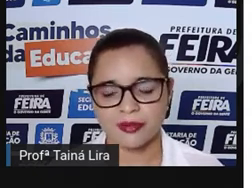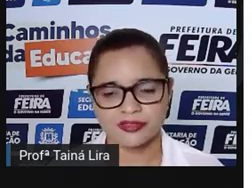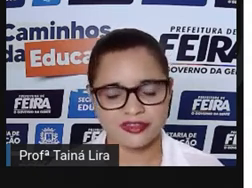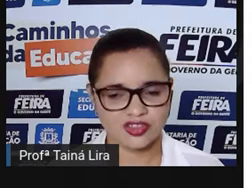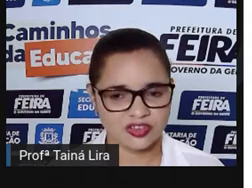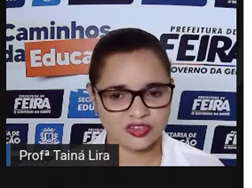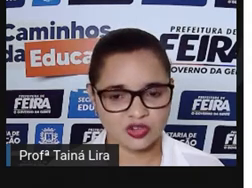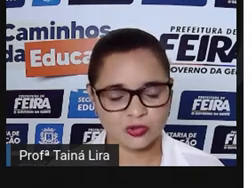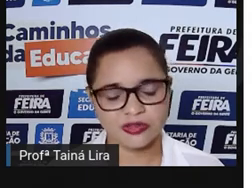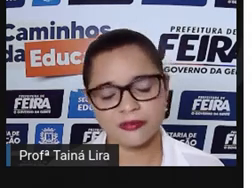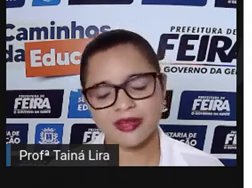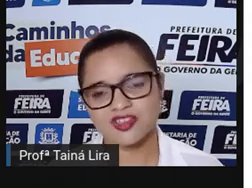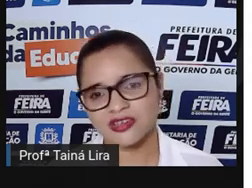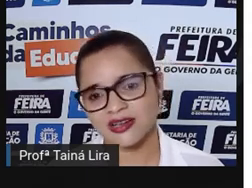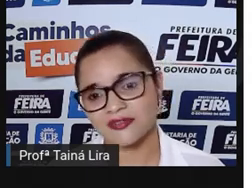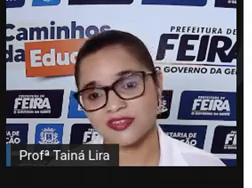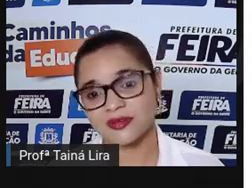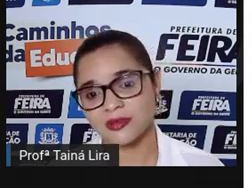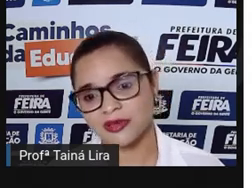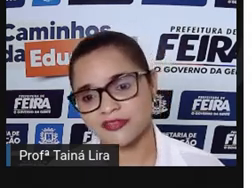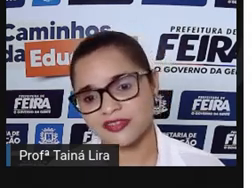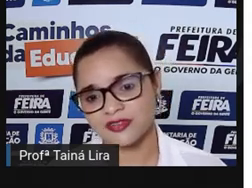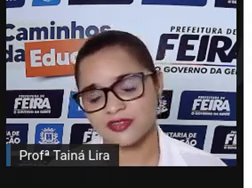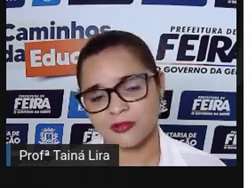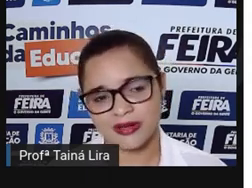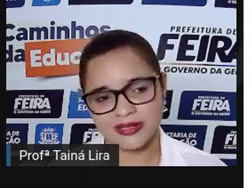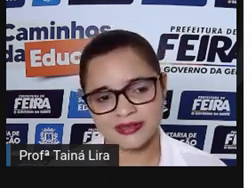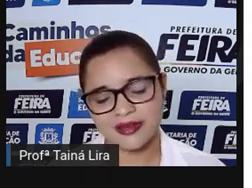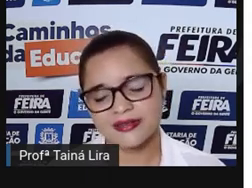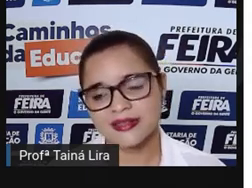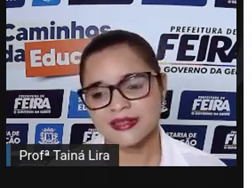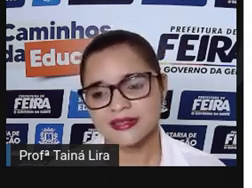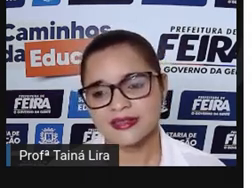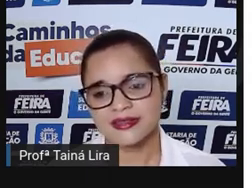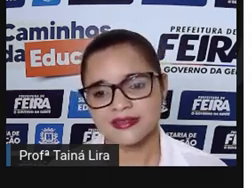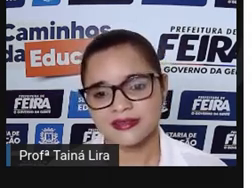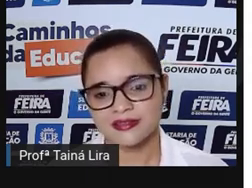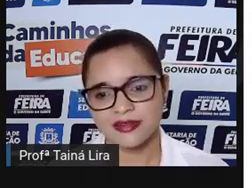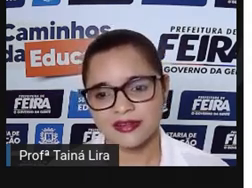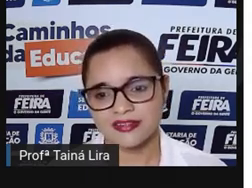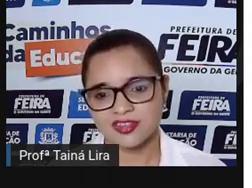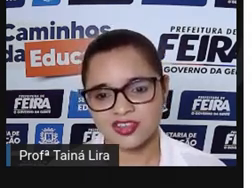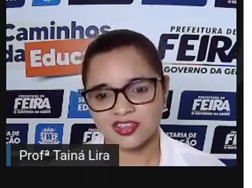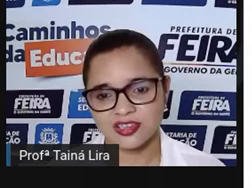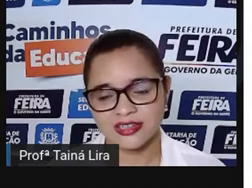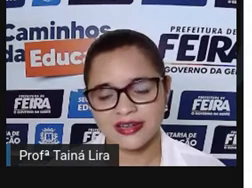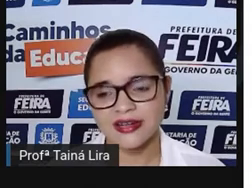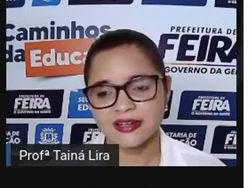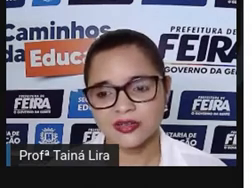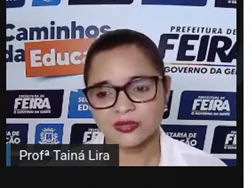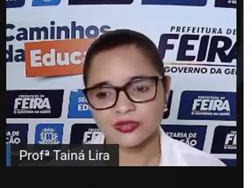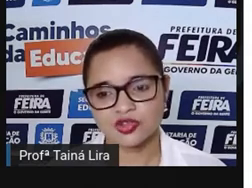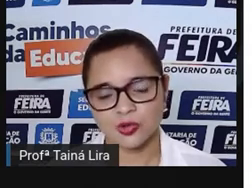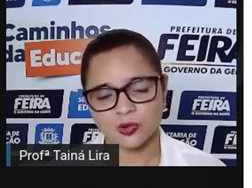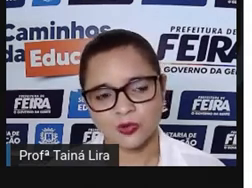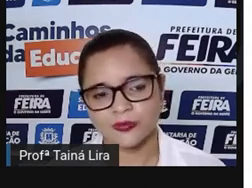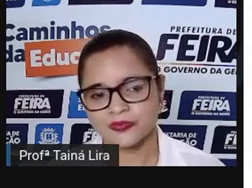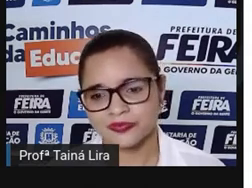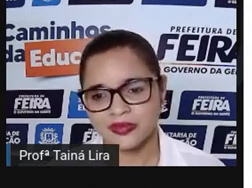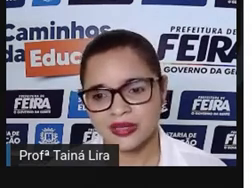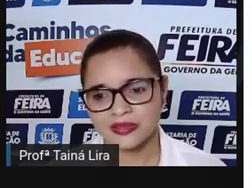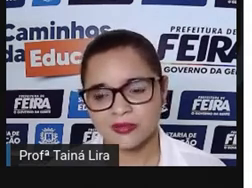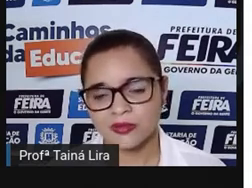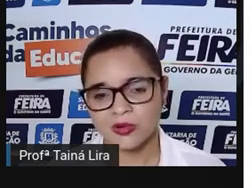você pode assistir esse jogo? Então imagina lá você em 1940 tentando aí assistir, né, um